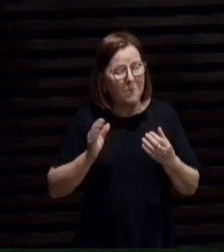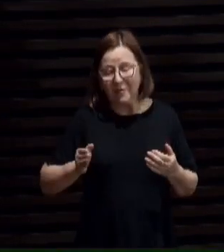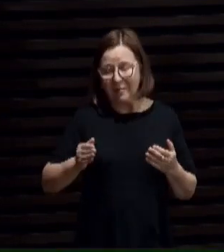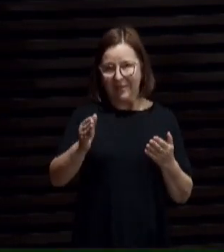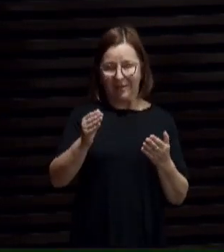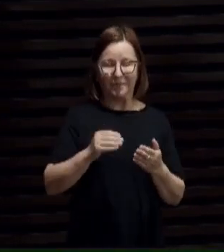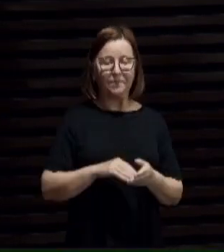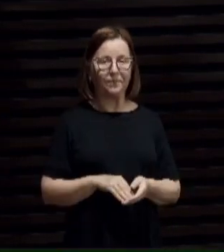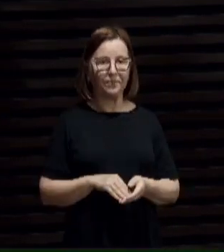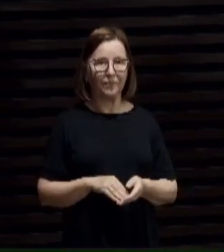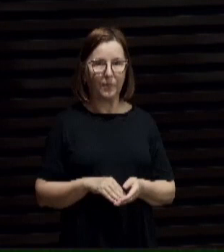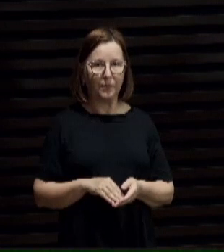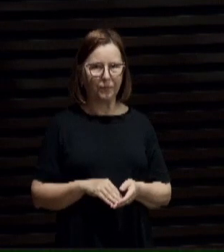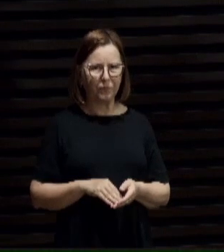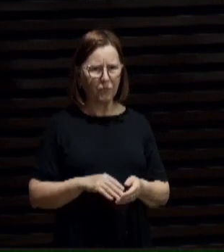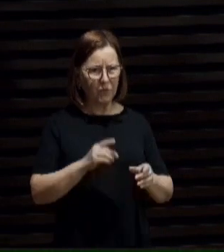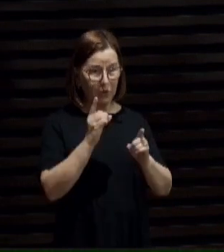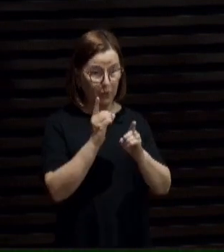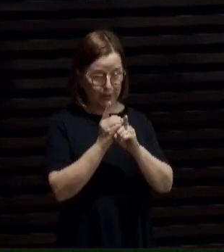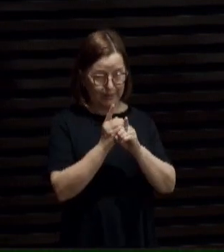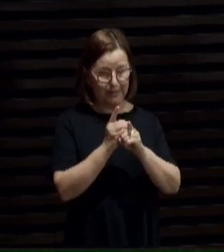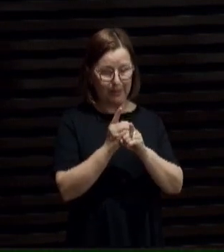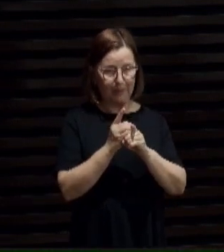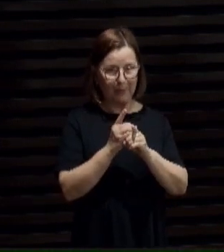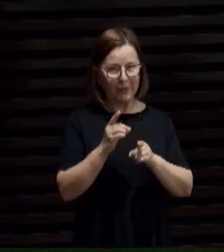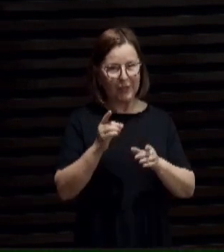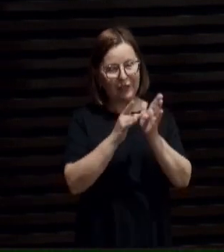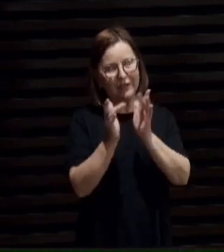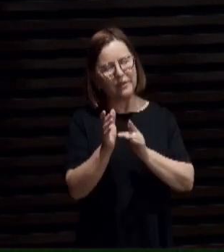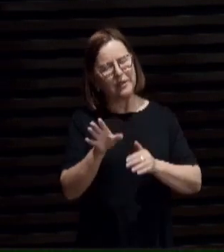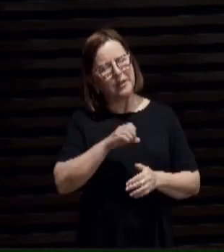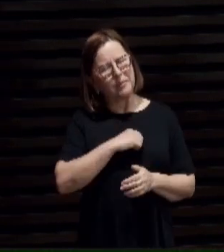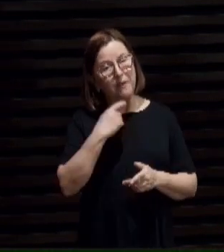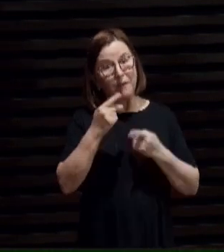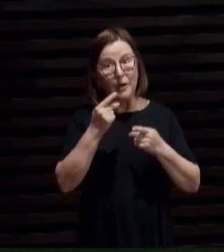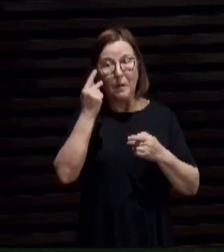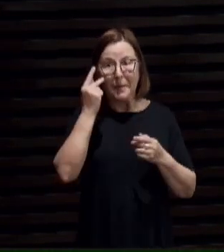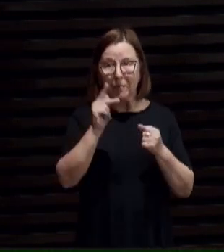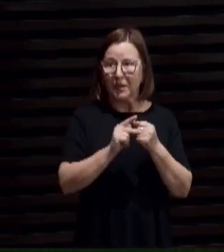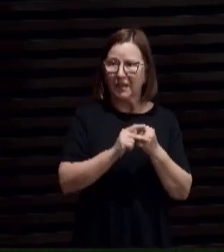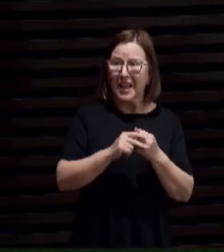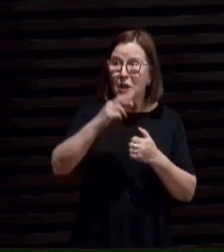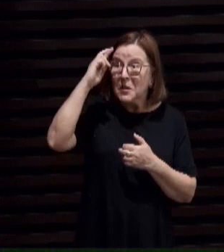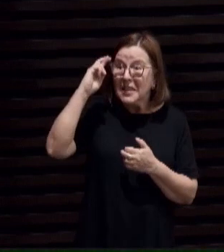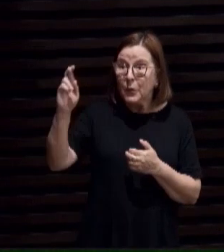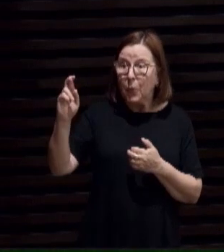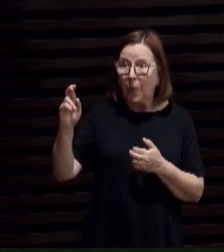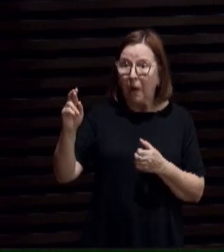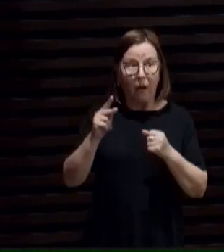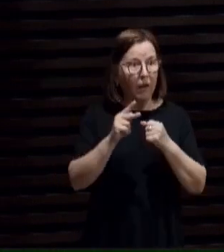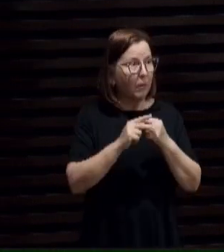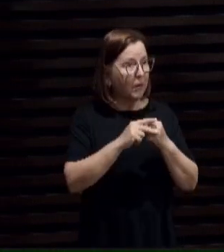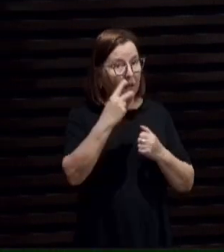Aquele discípulo a quem Jesus amava disse a Pedro: é o Senhor. Simão Pedro, ouvindo que era o